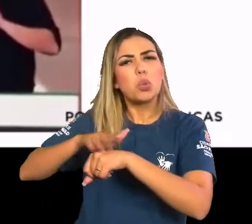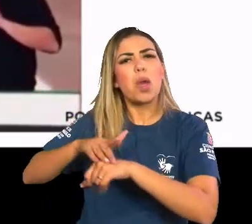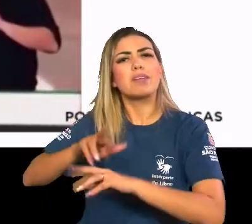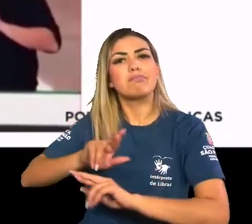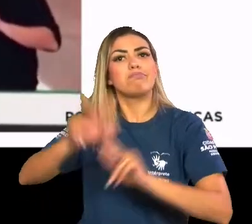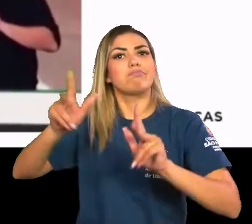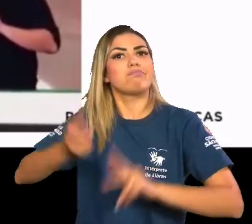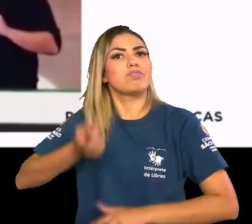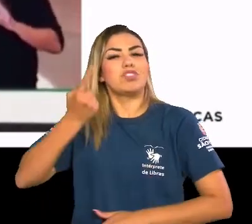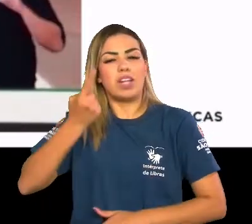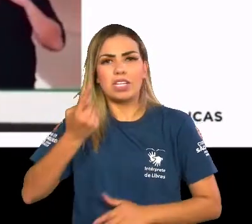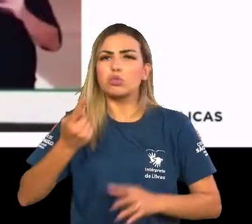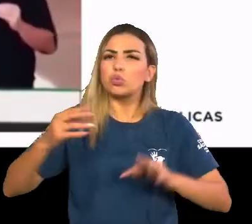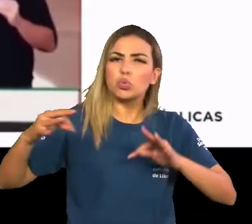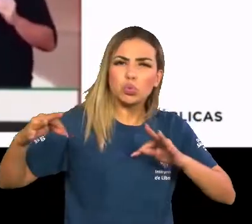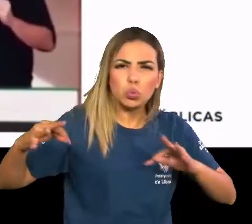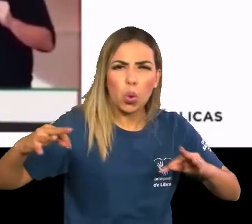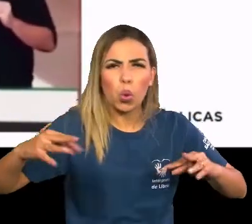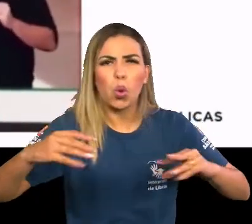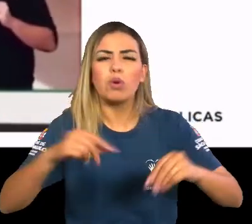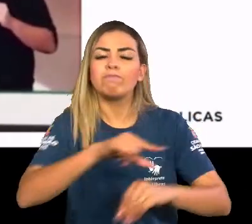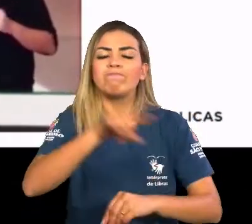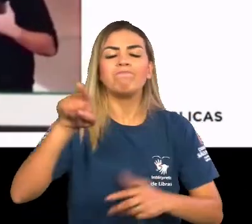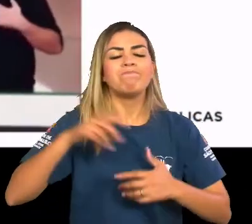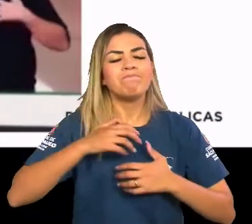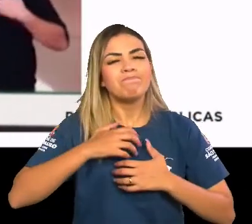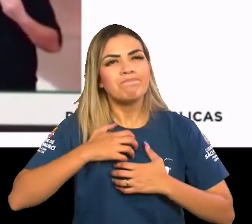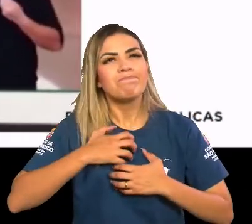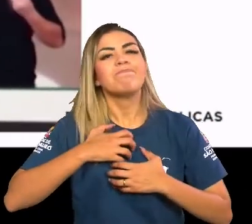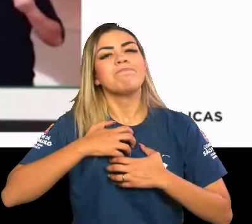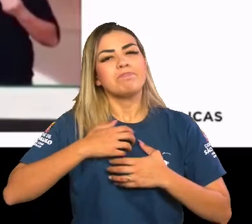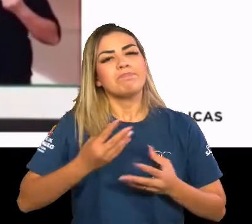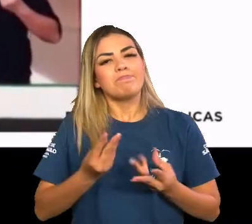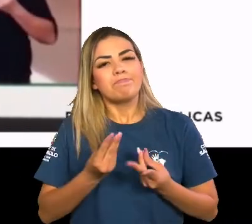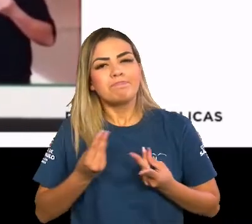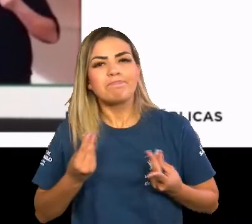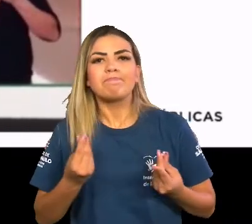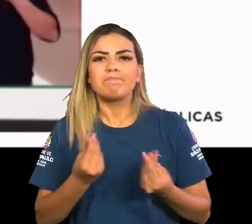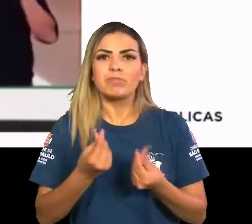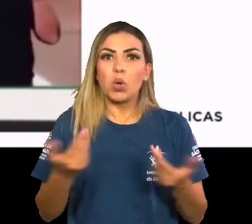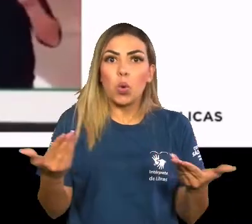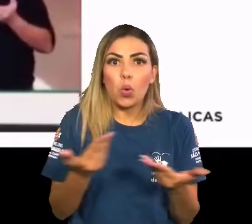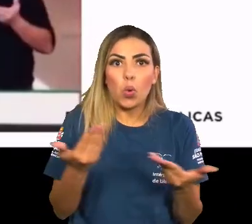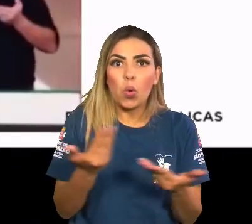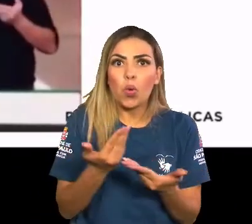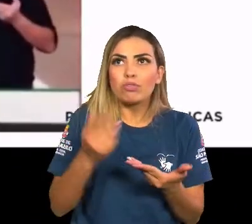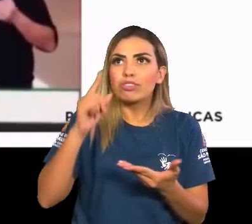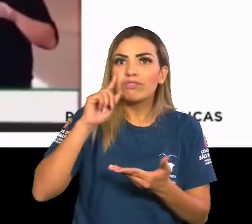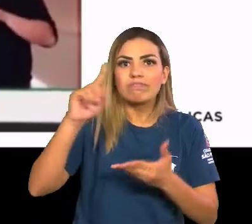a todos que tiveram a sensibilidade em fazer a noite de hoje um